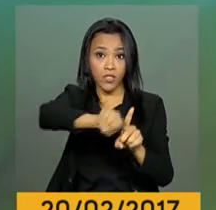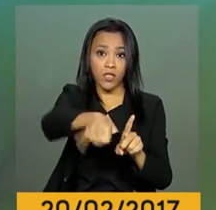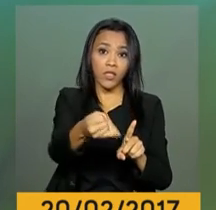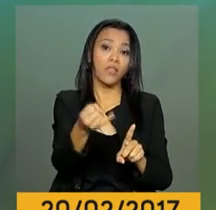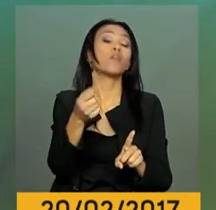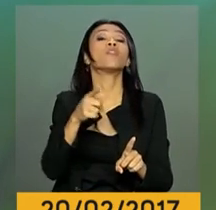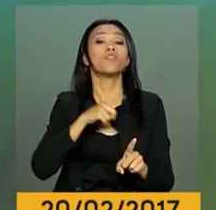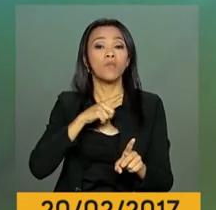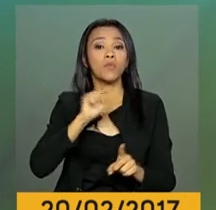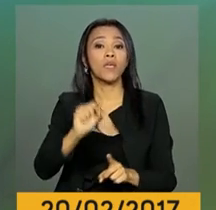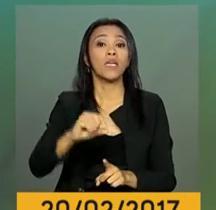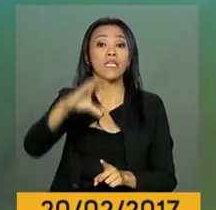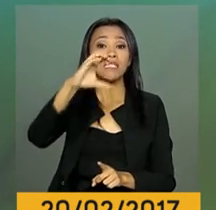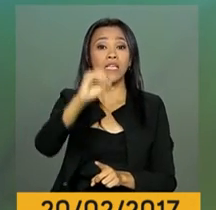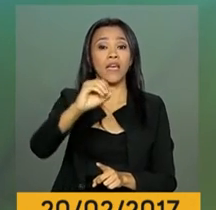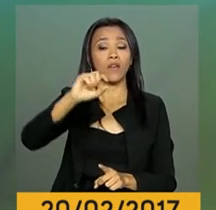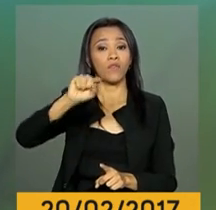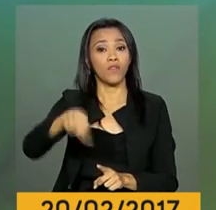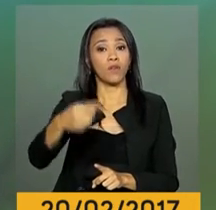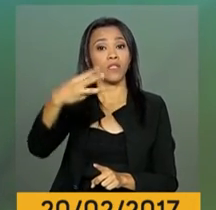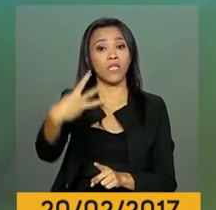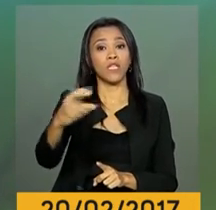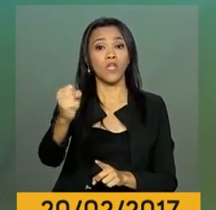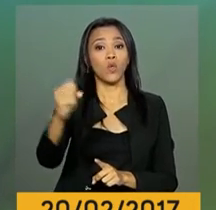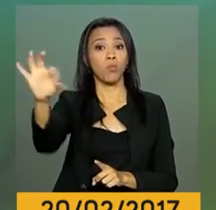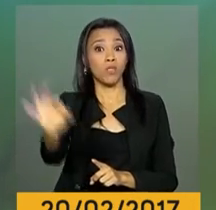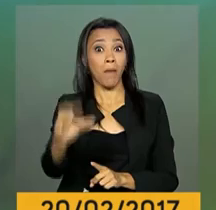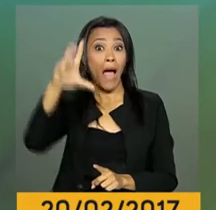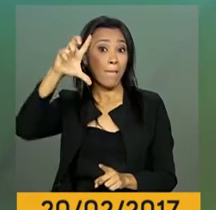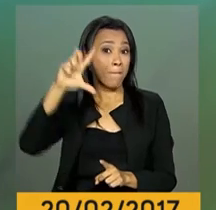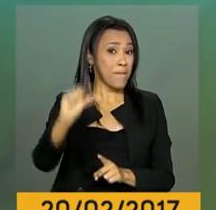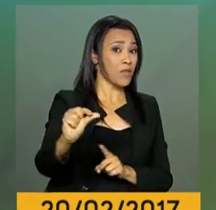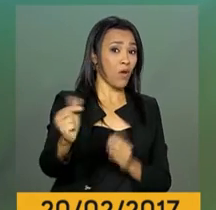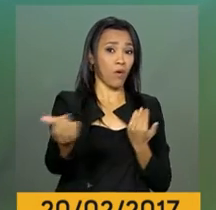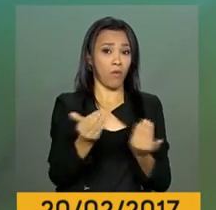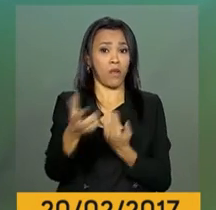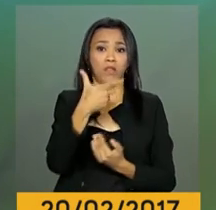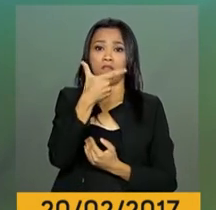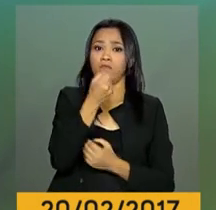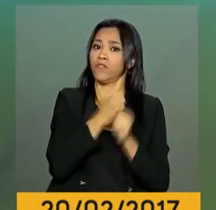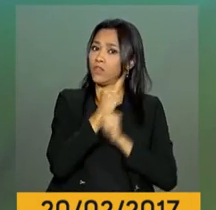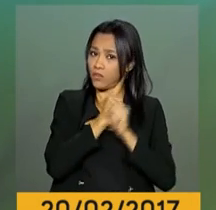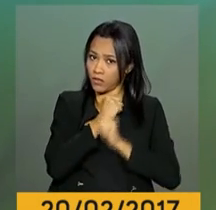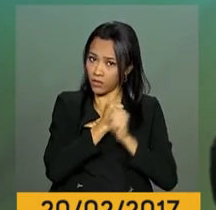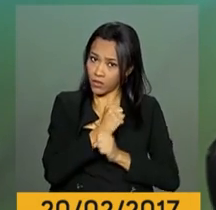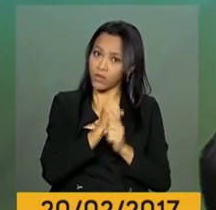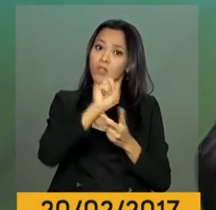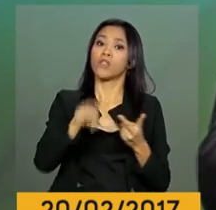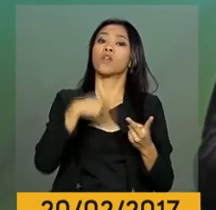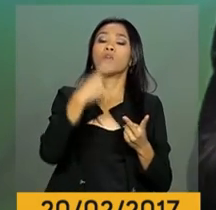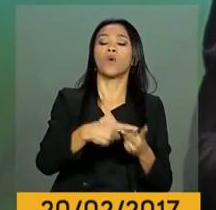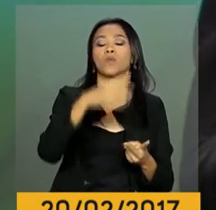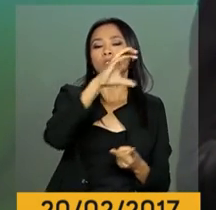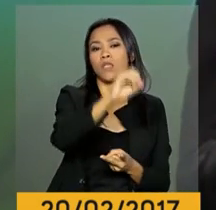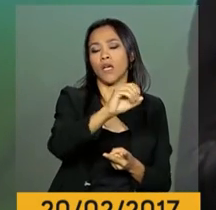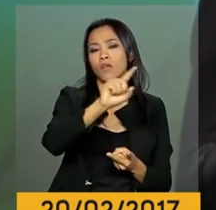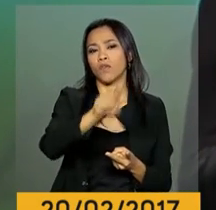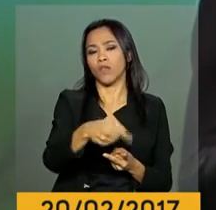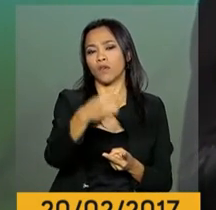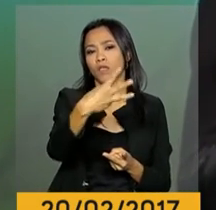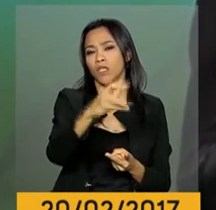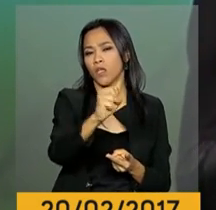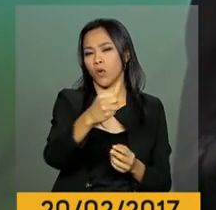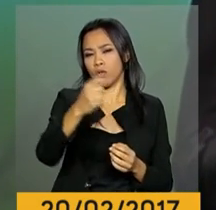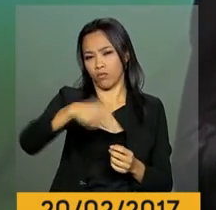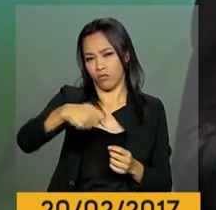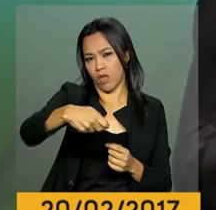tivemos 0,38%, a menor inflação dos últimos 20 anos. E a projeção do 0,38% pelos próximos 12